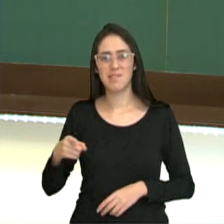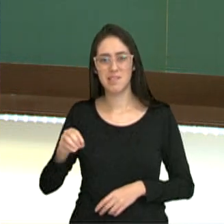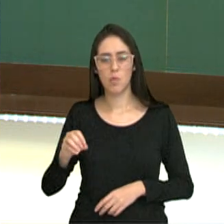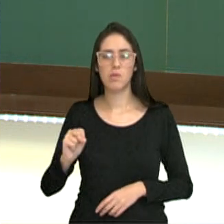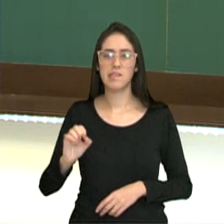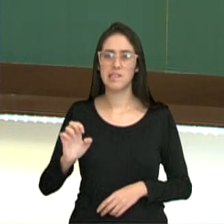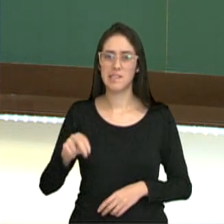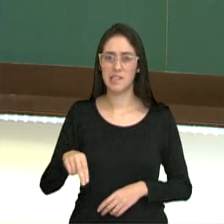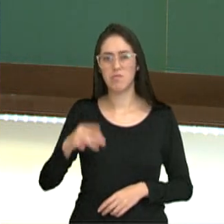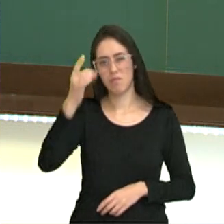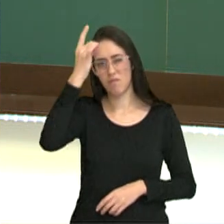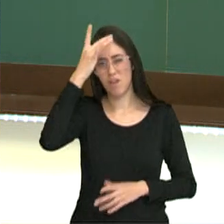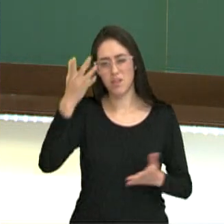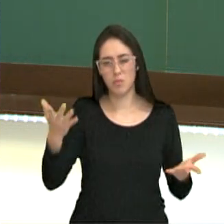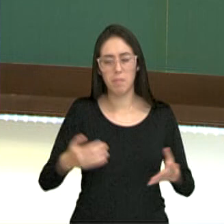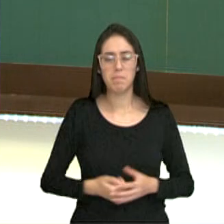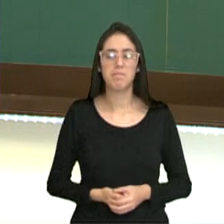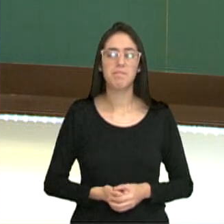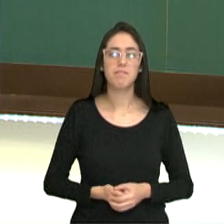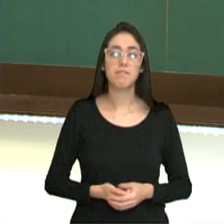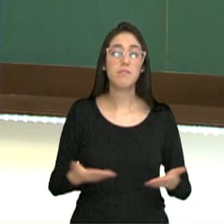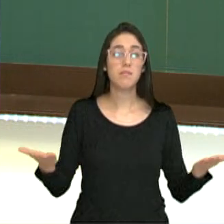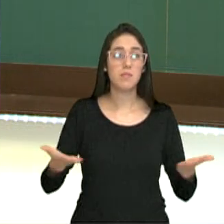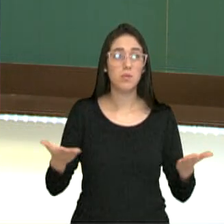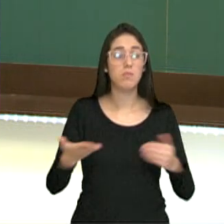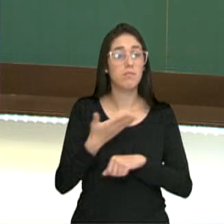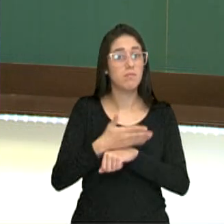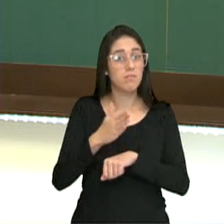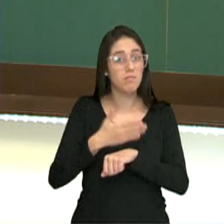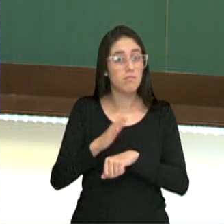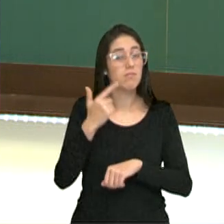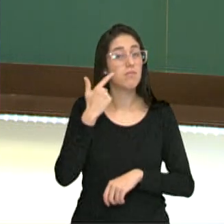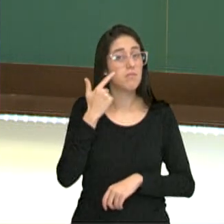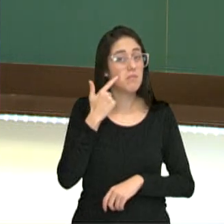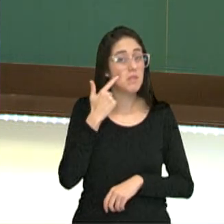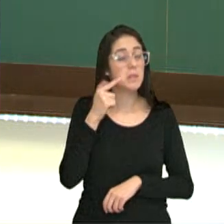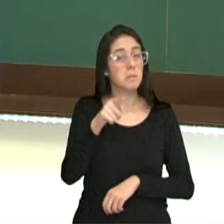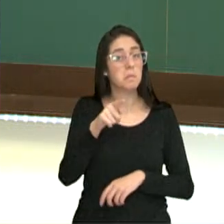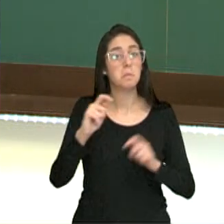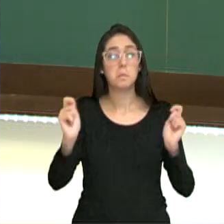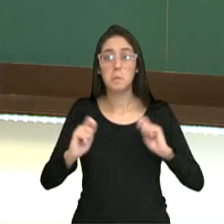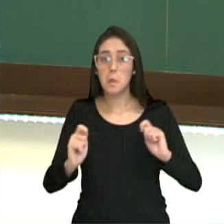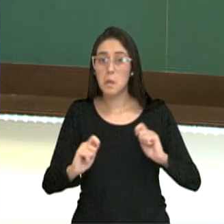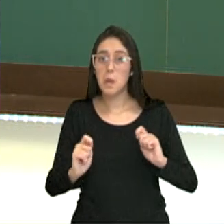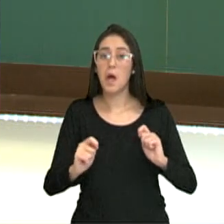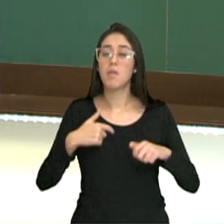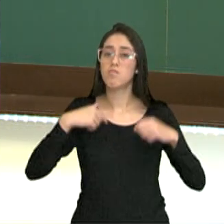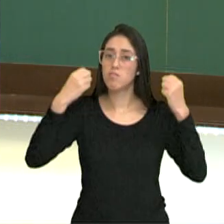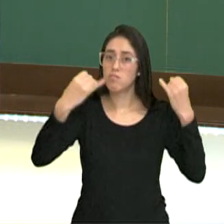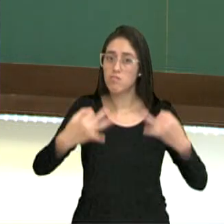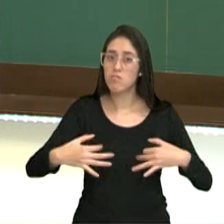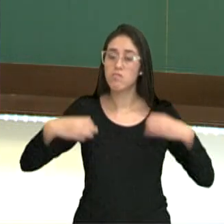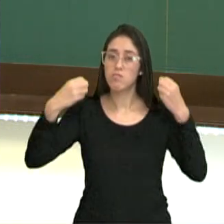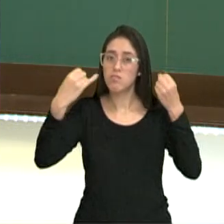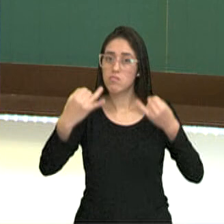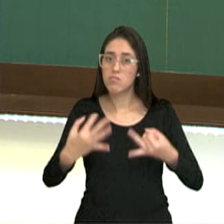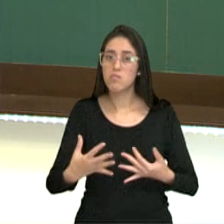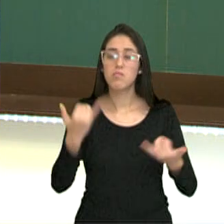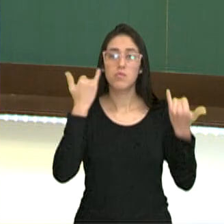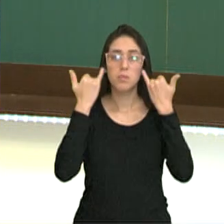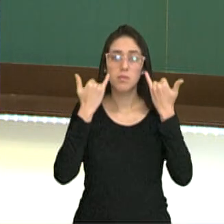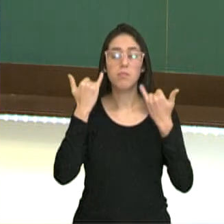facilidade. Então agora a gente vai praticar, né? Vamos ver se realmente aí com todas essas informações, nós já